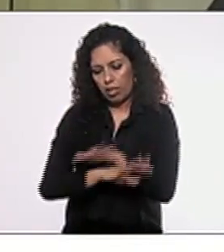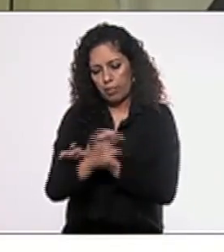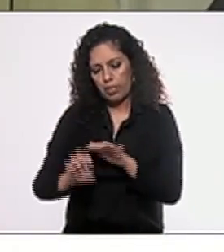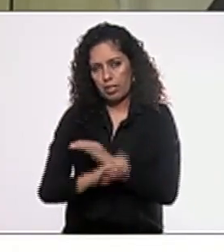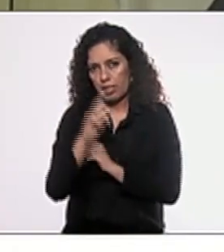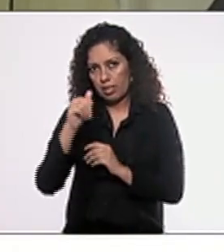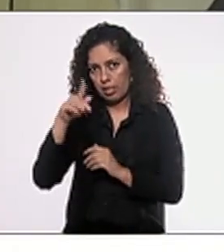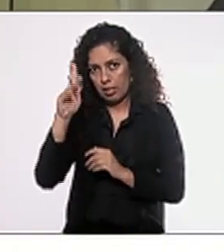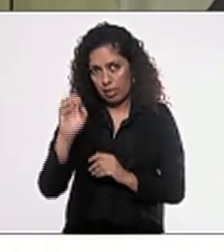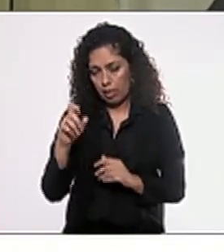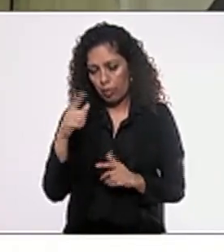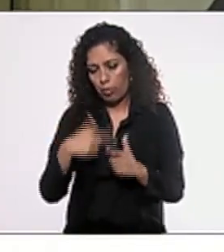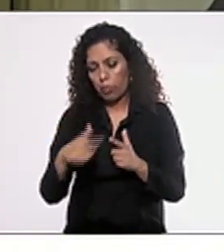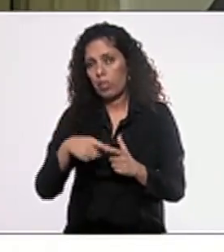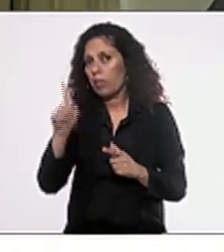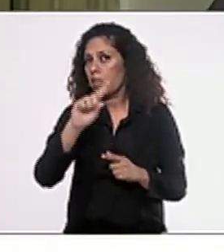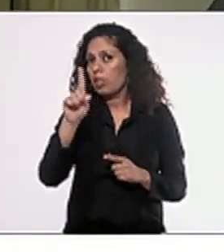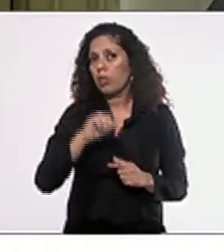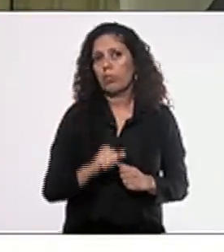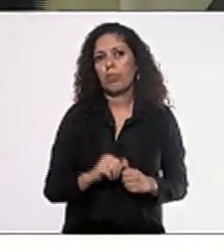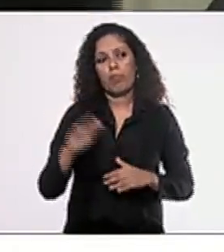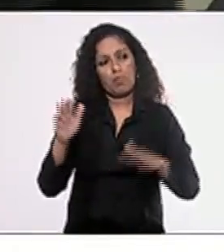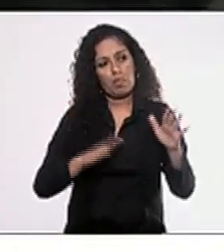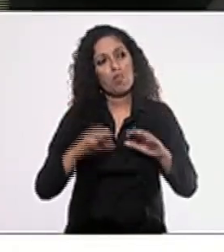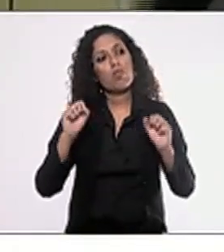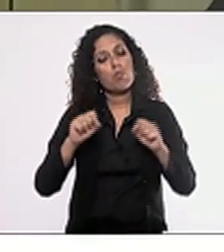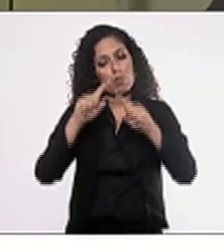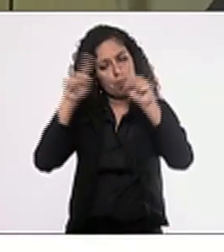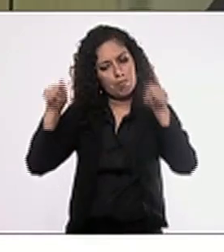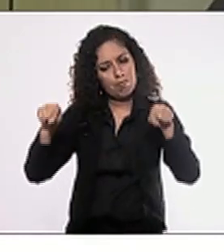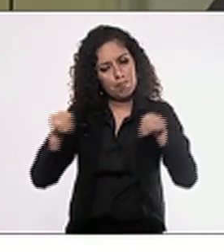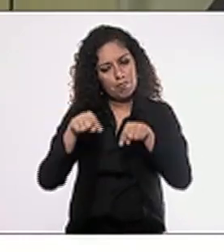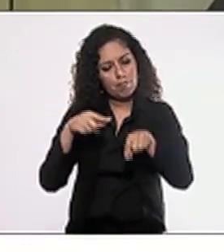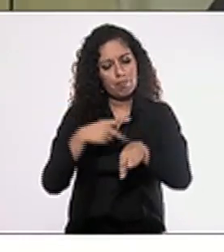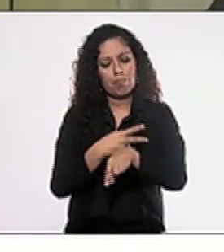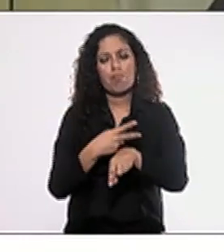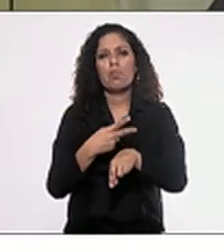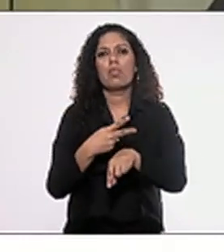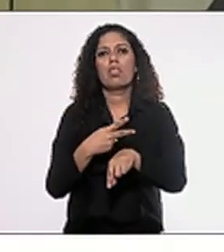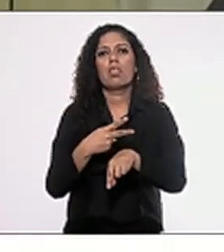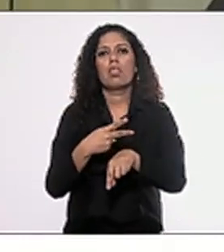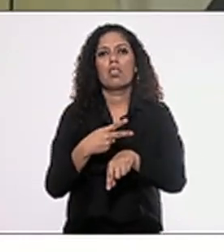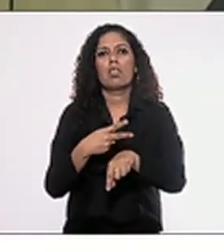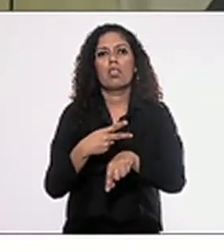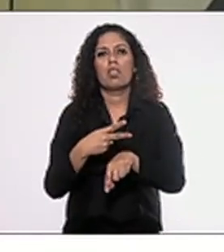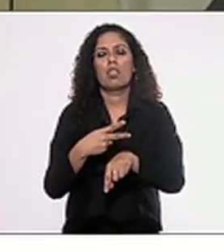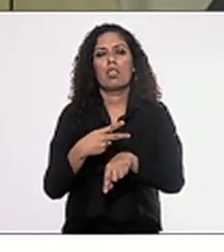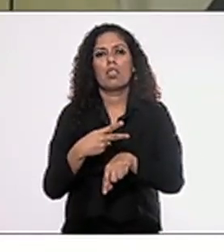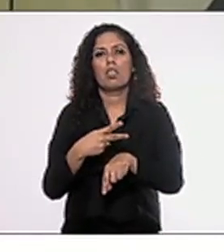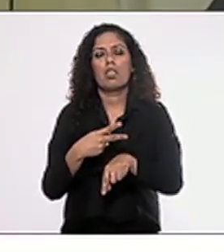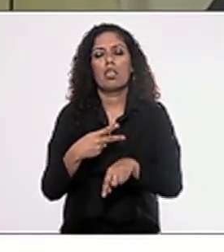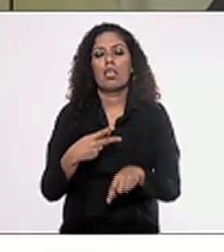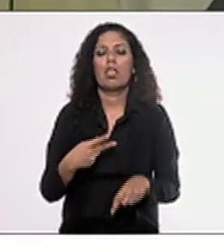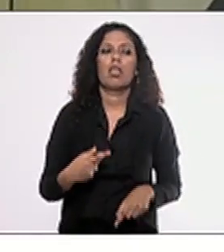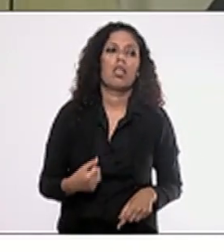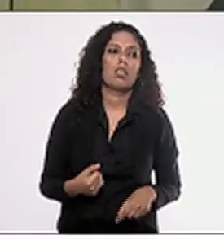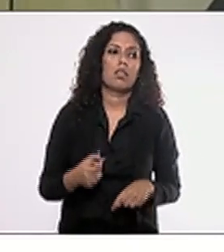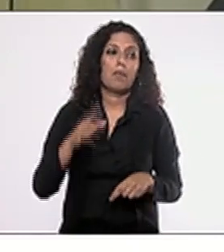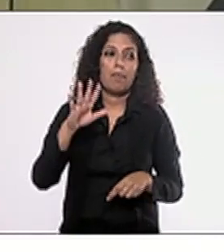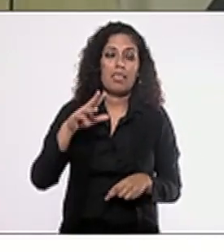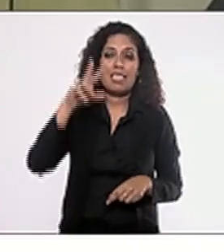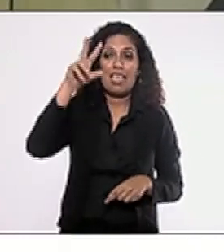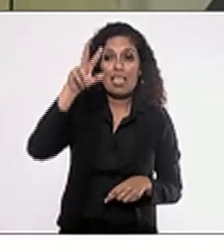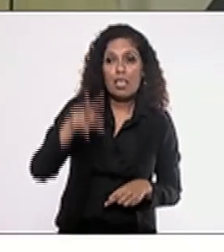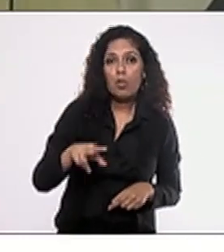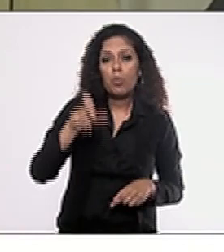E pode ser também que a falha seja no hidrômetro, mas não na marcação da água consumida, e sim na leitura